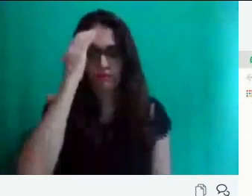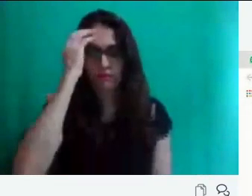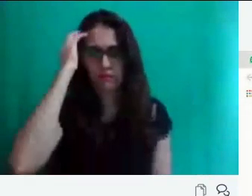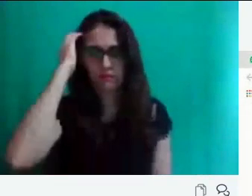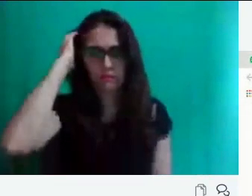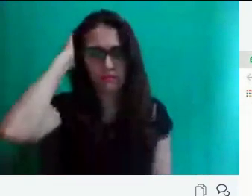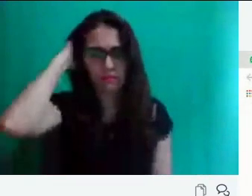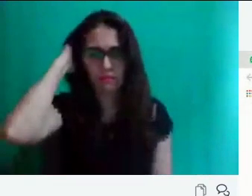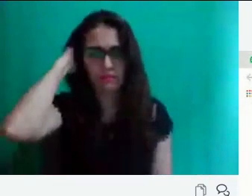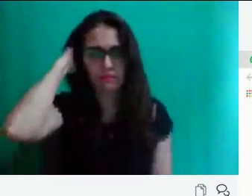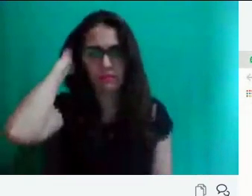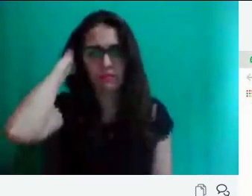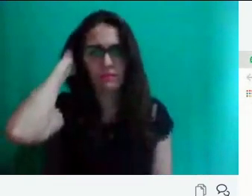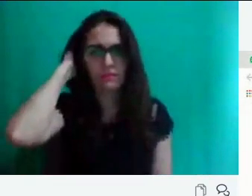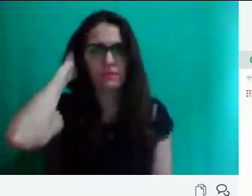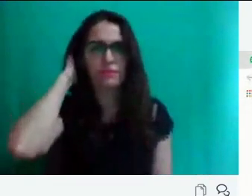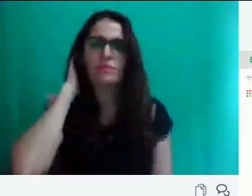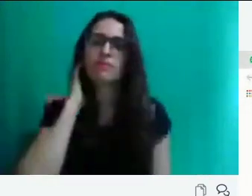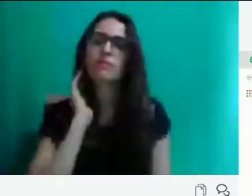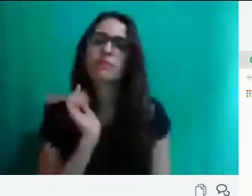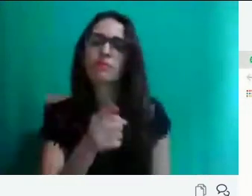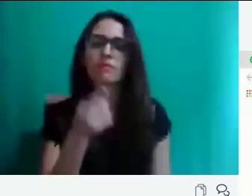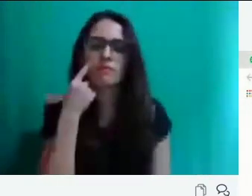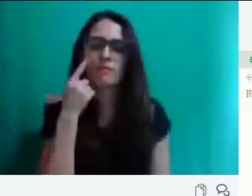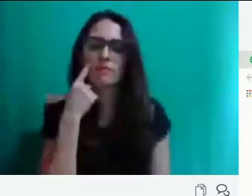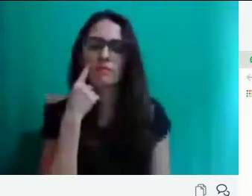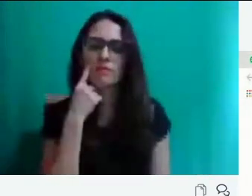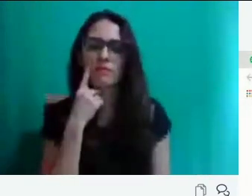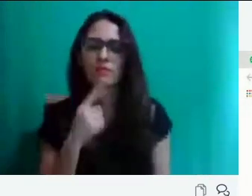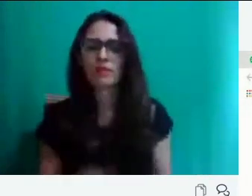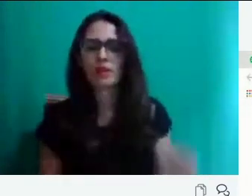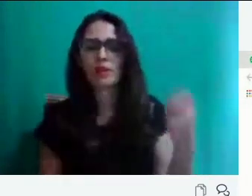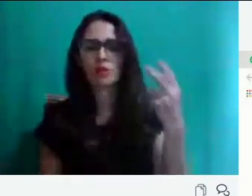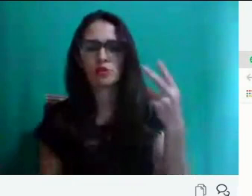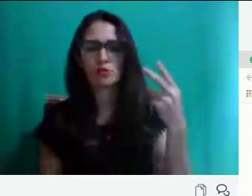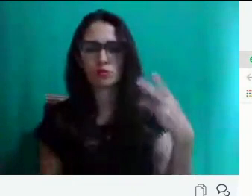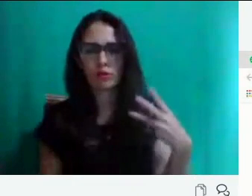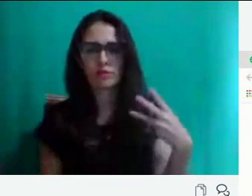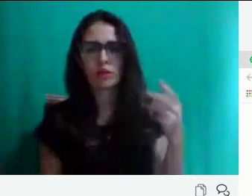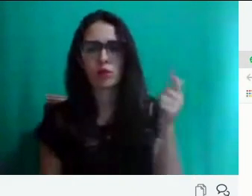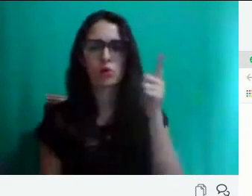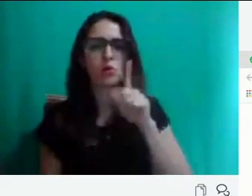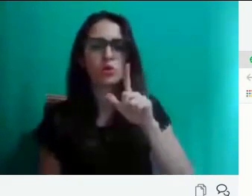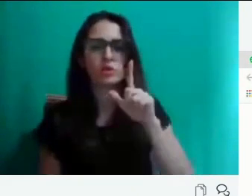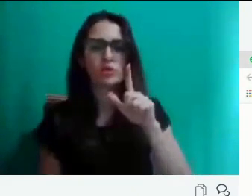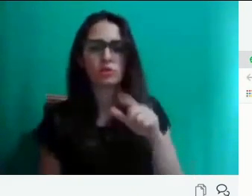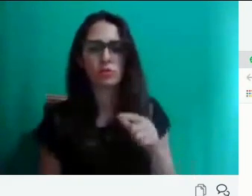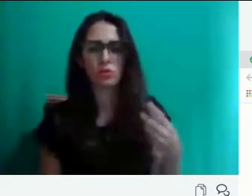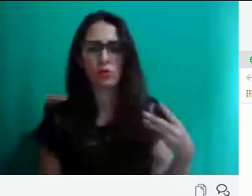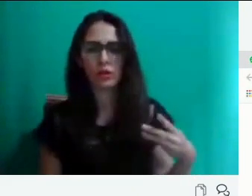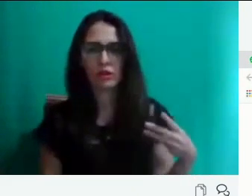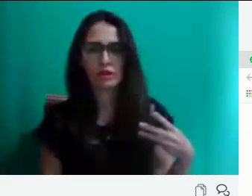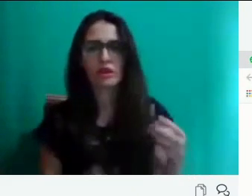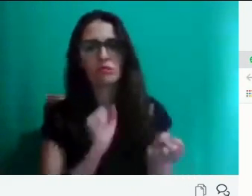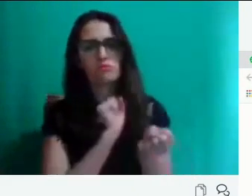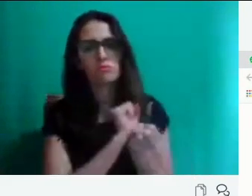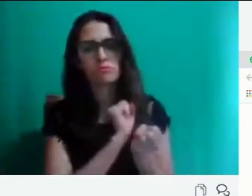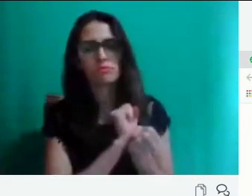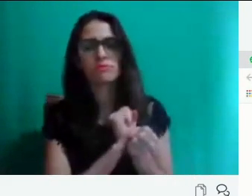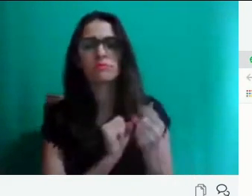A relação dos dois classificados dentro do número de vagas e, na sequência, o suplente.